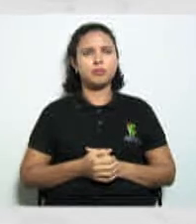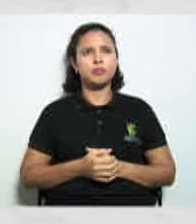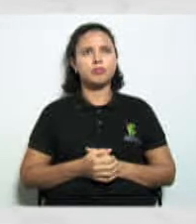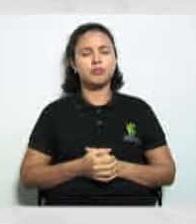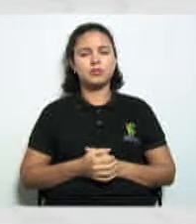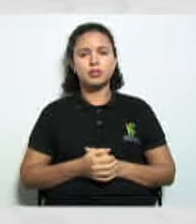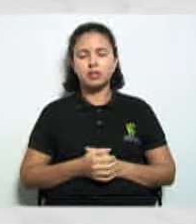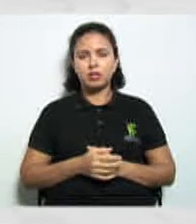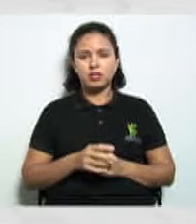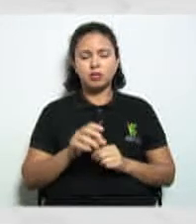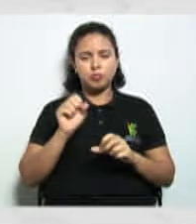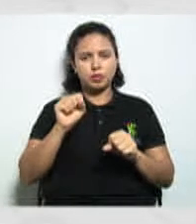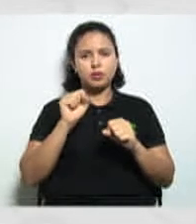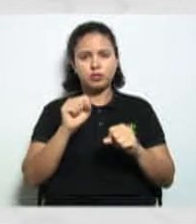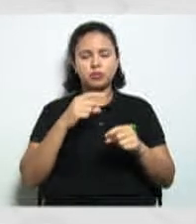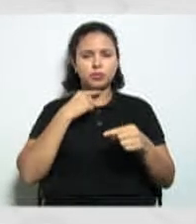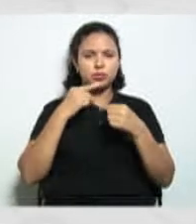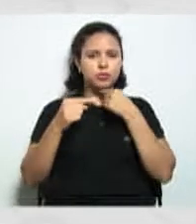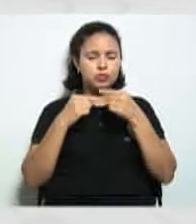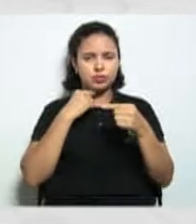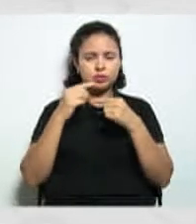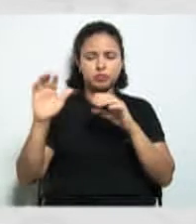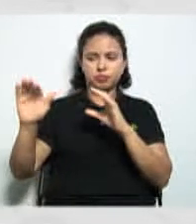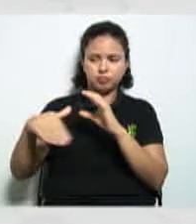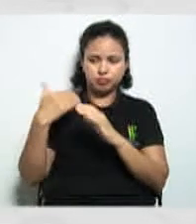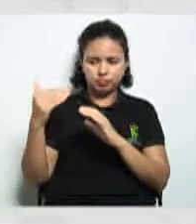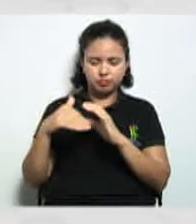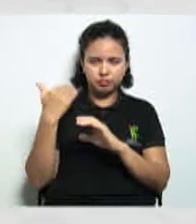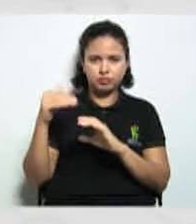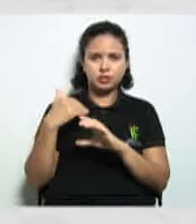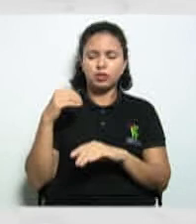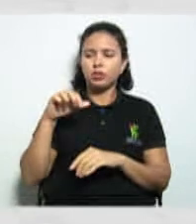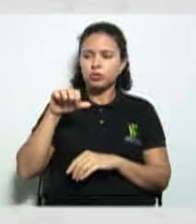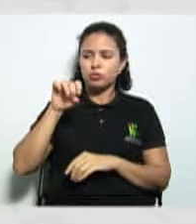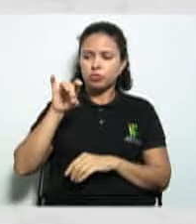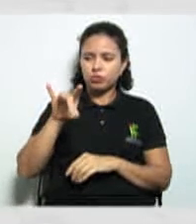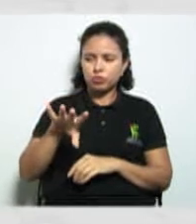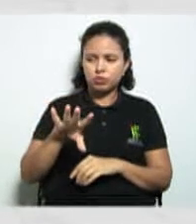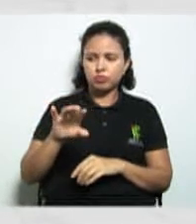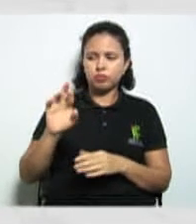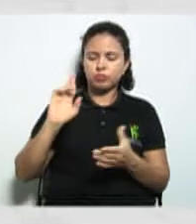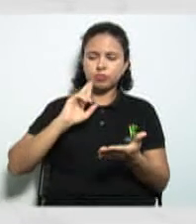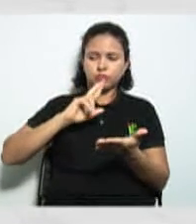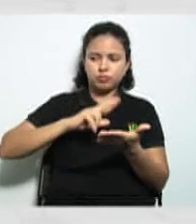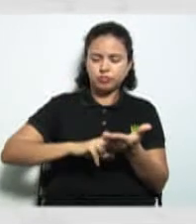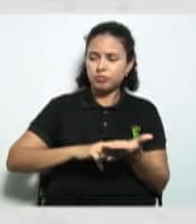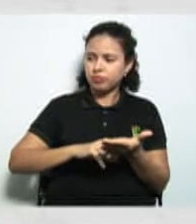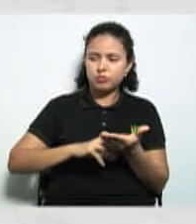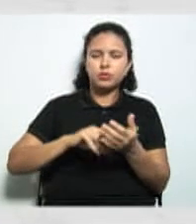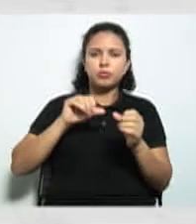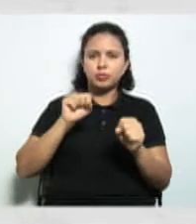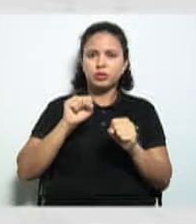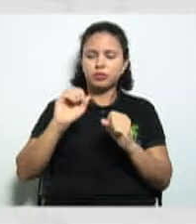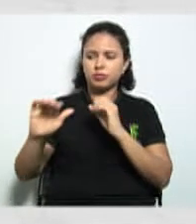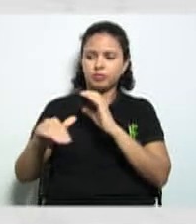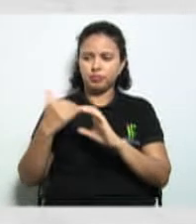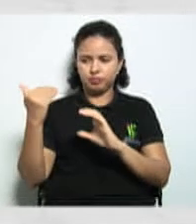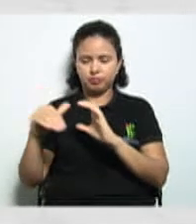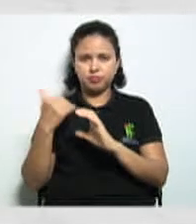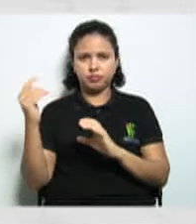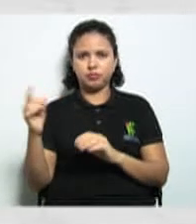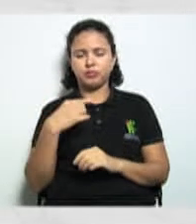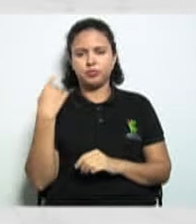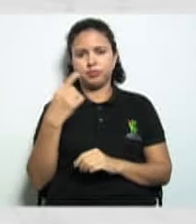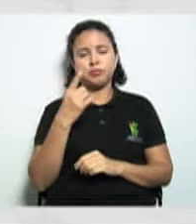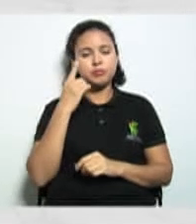né? Lembrando que vocês podem mandar as dúvidas, não precisa ser só, né, as respostas das atividades. Se vocês têm dúvidas, podem enviar que a gente vai